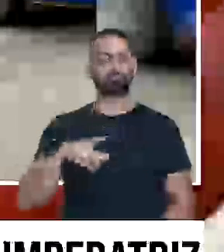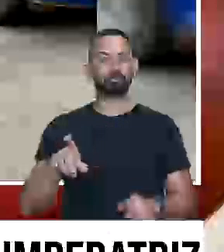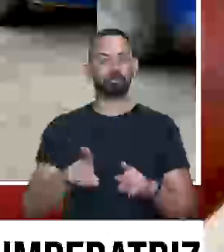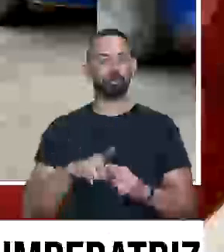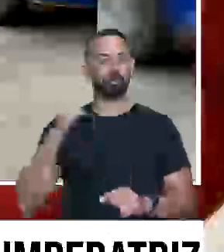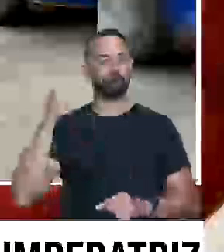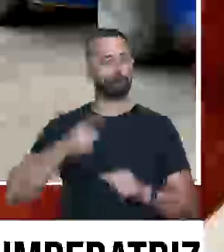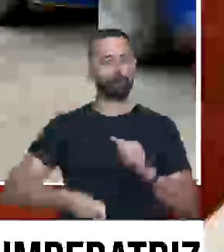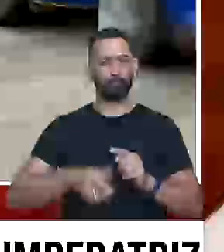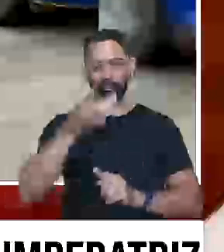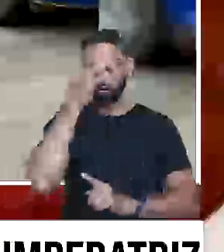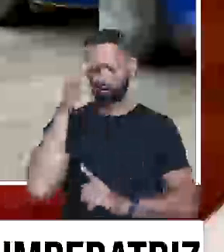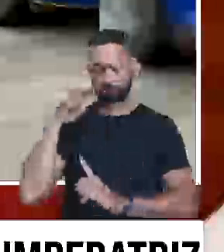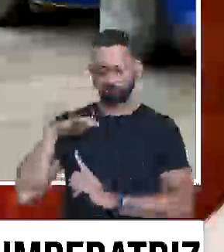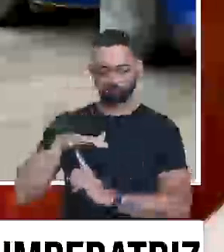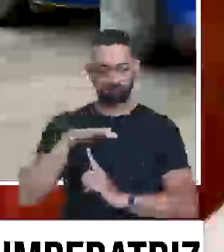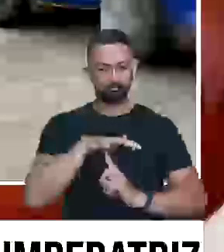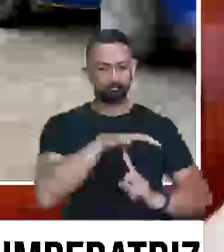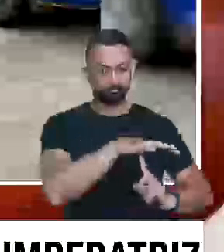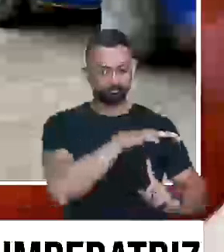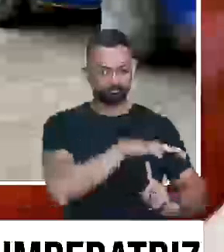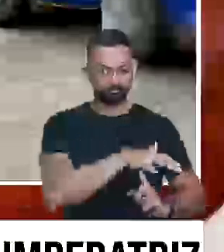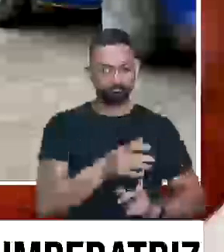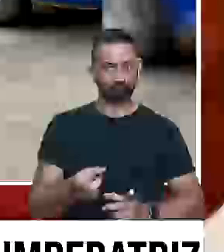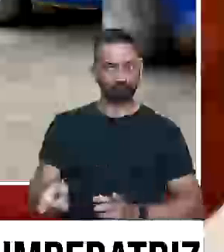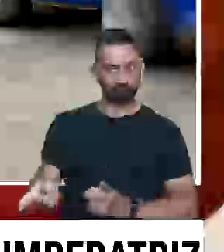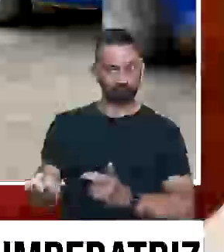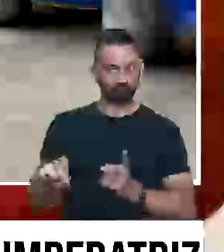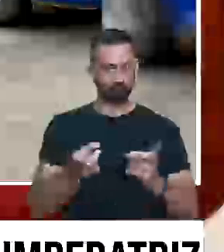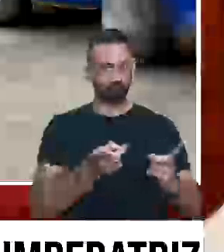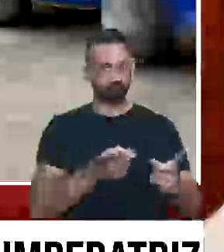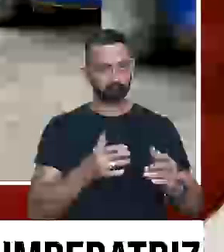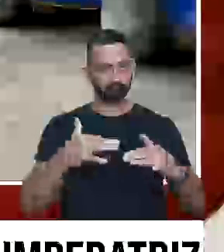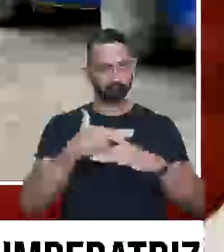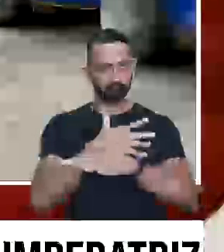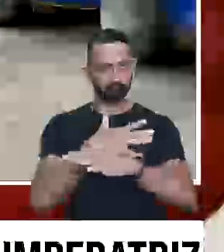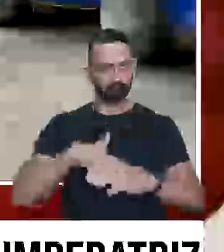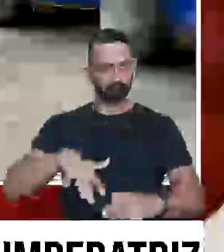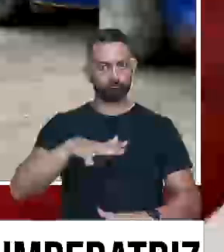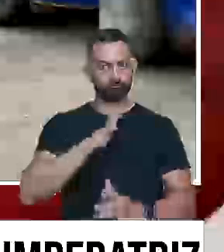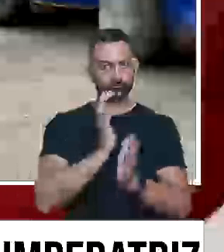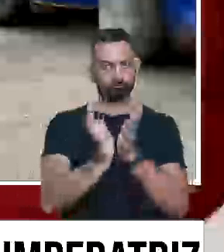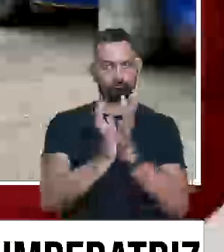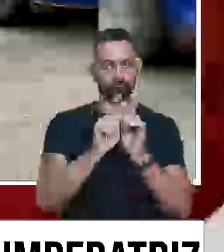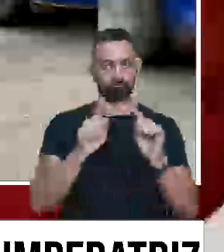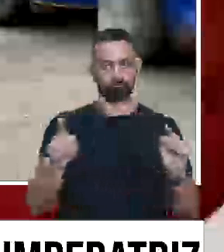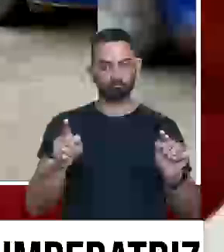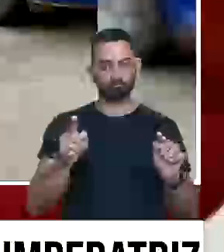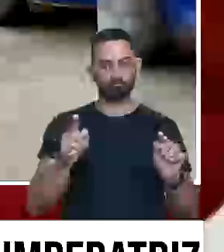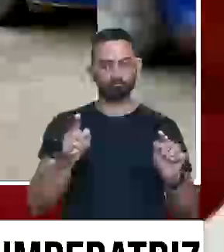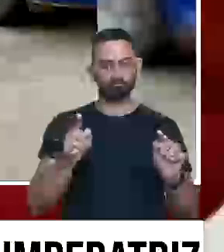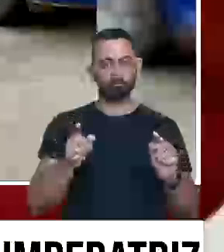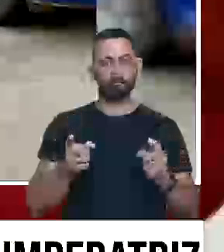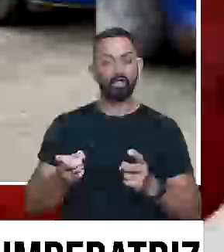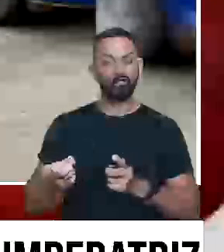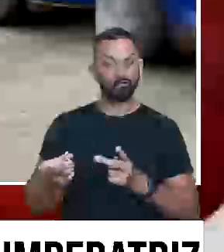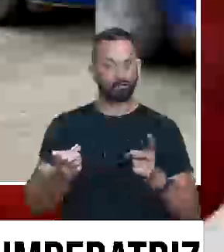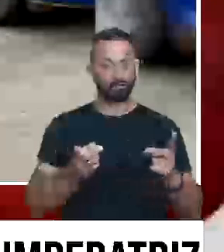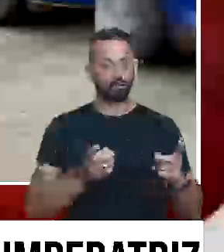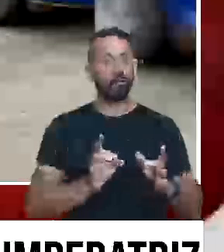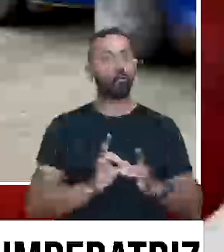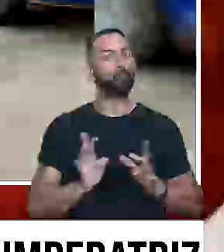CEPLU, a operação proíbe que os vendedores montem bancas fixas no centro comercial, mas a circulação